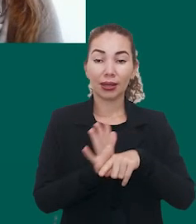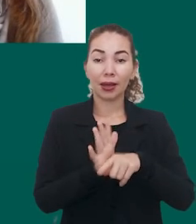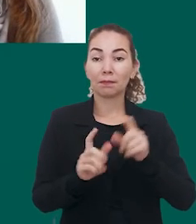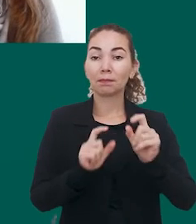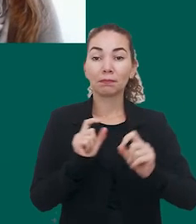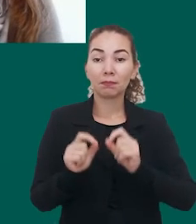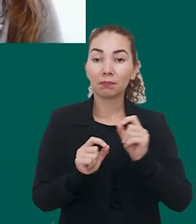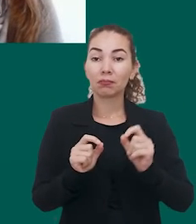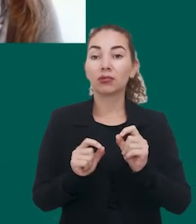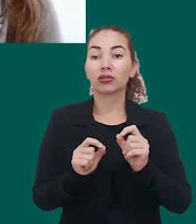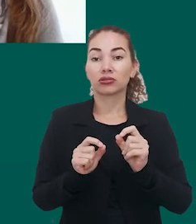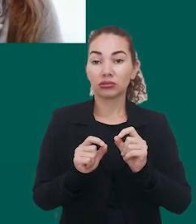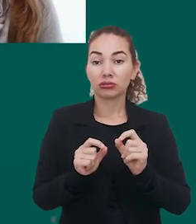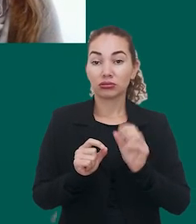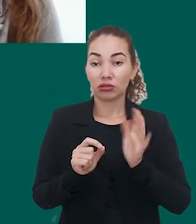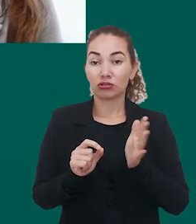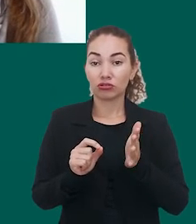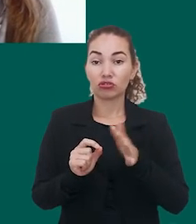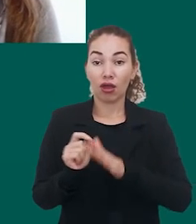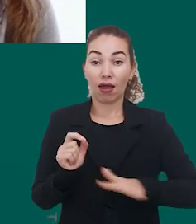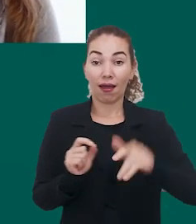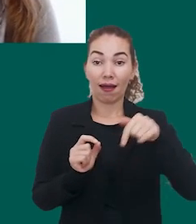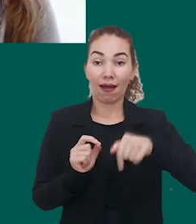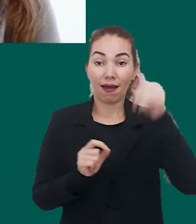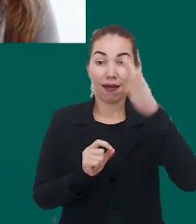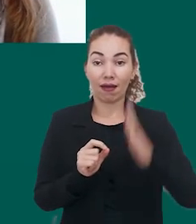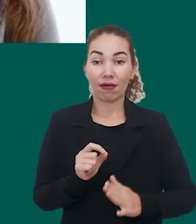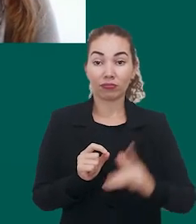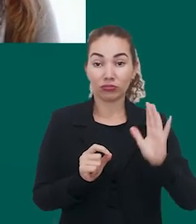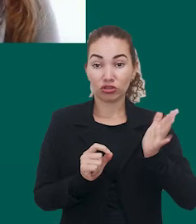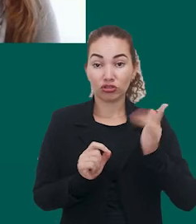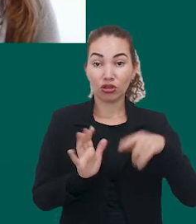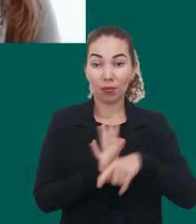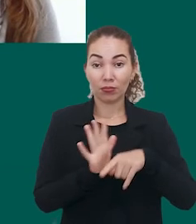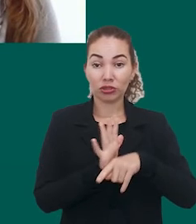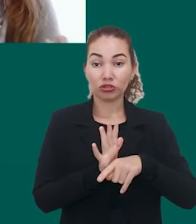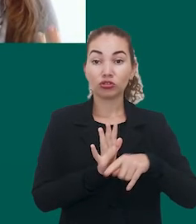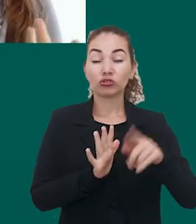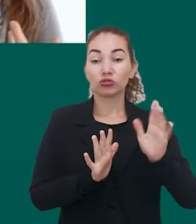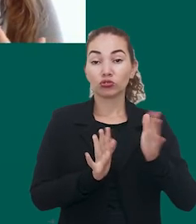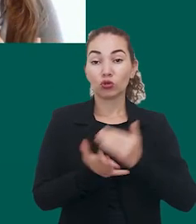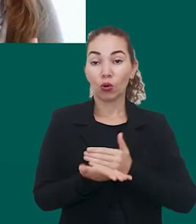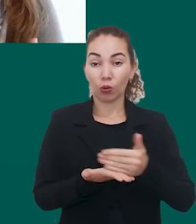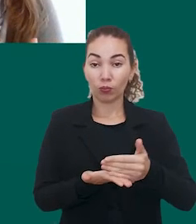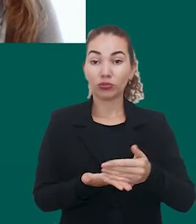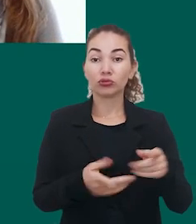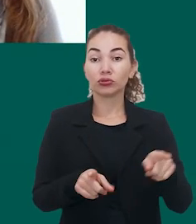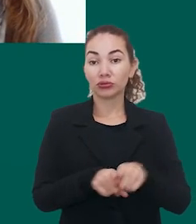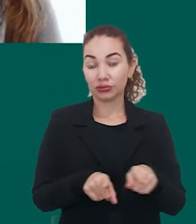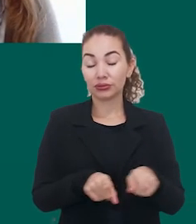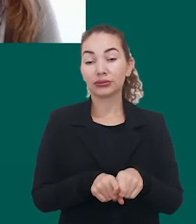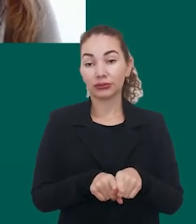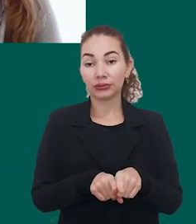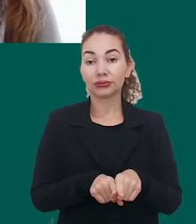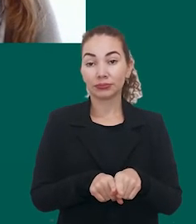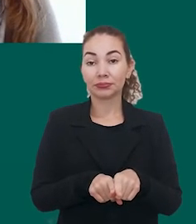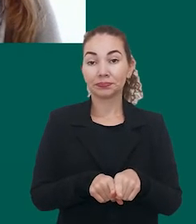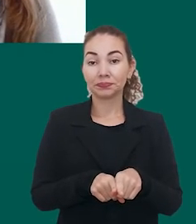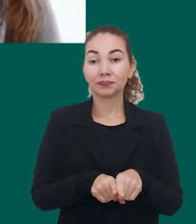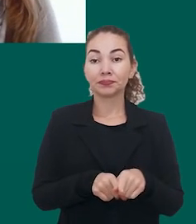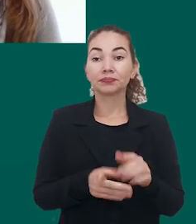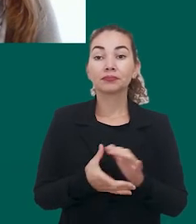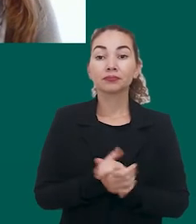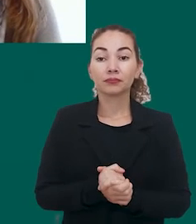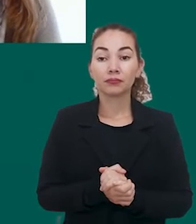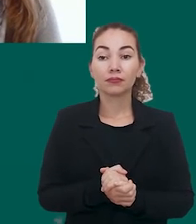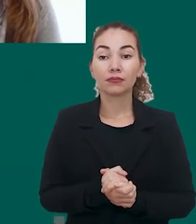já começou, inclusive em território brasileiro, acho que tinha um centro de pesquisa em Brasília, que estava programado iniciar os testes da vacina Johnson & Johnson em